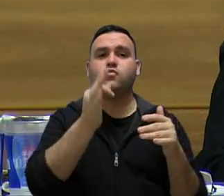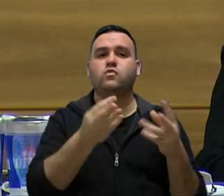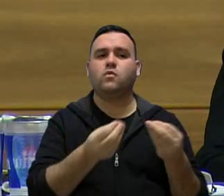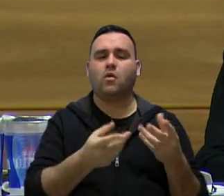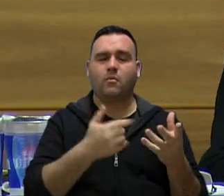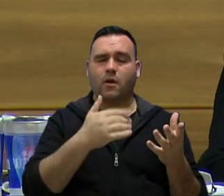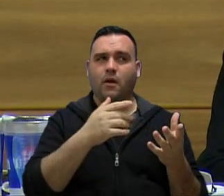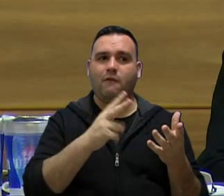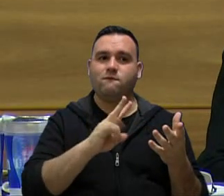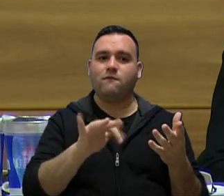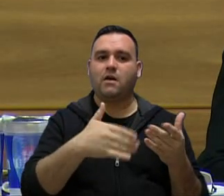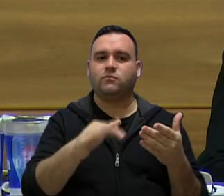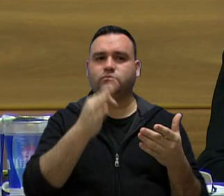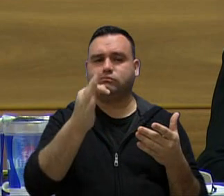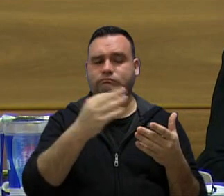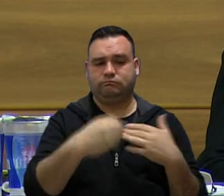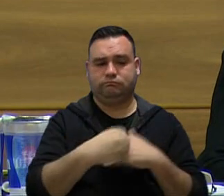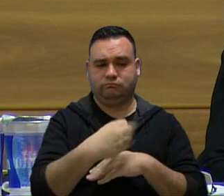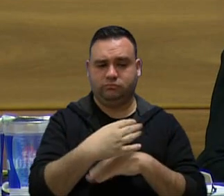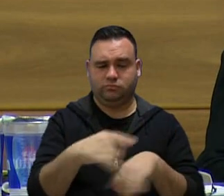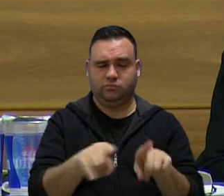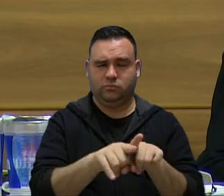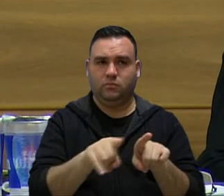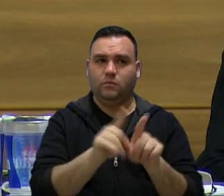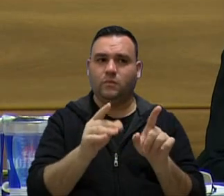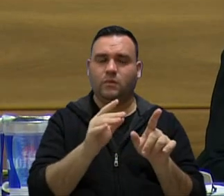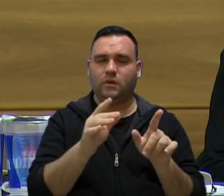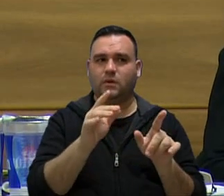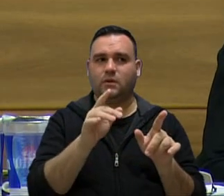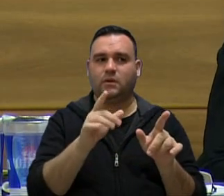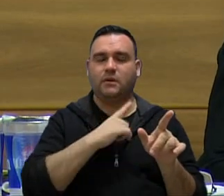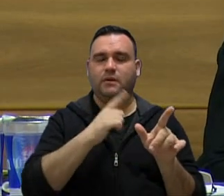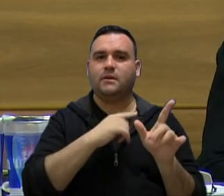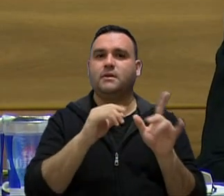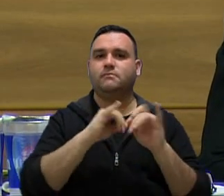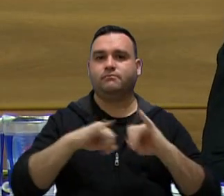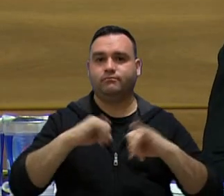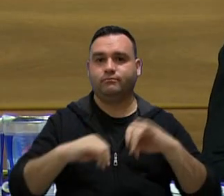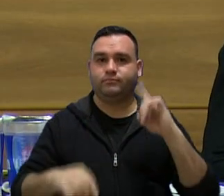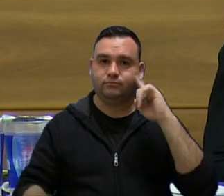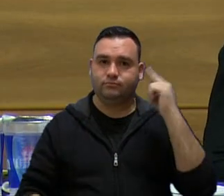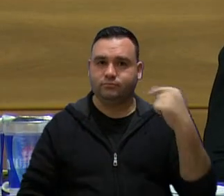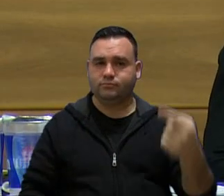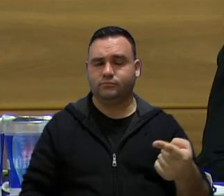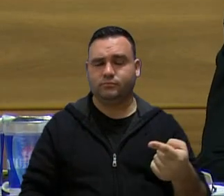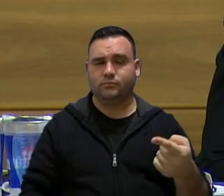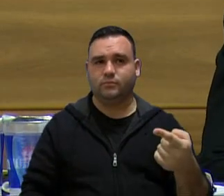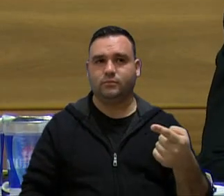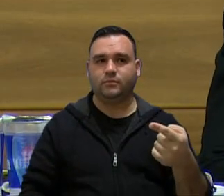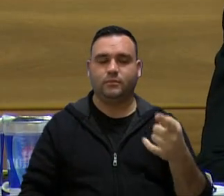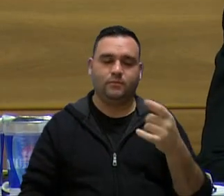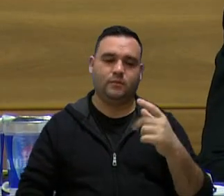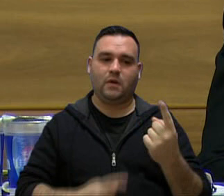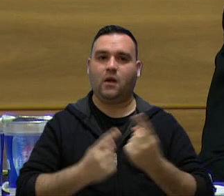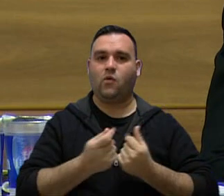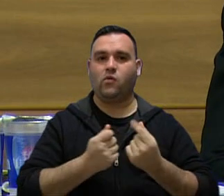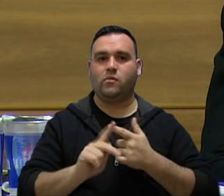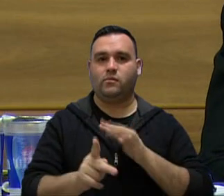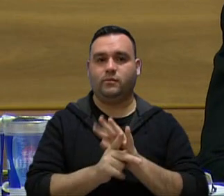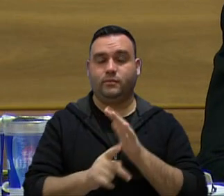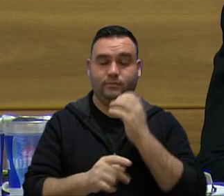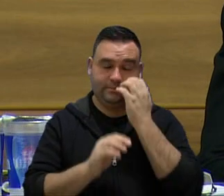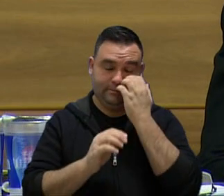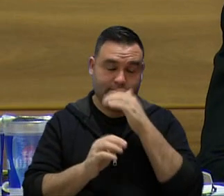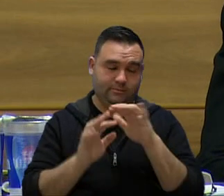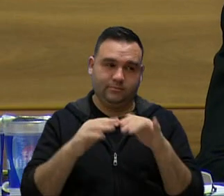projeções que nós tamos seguindo as orientações inclusive dos próprios boletins né de da própria economia